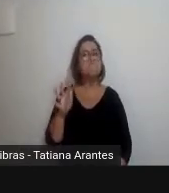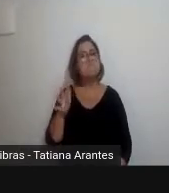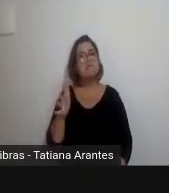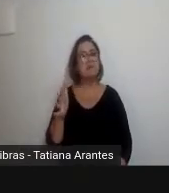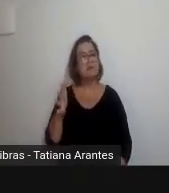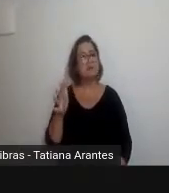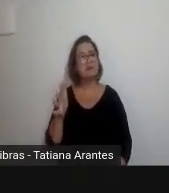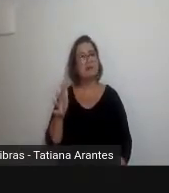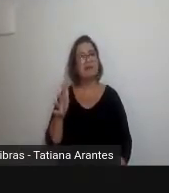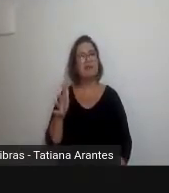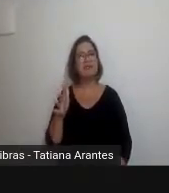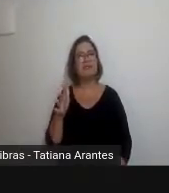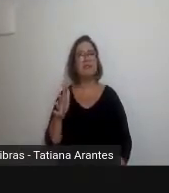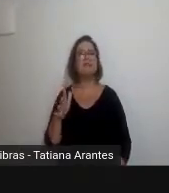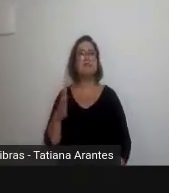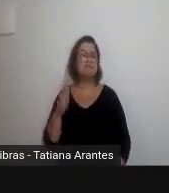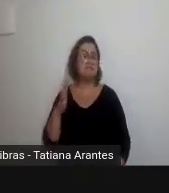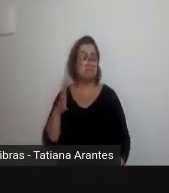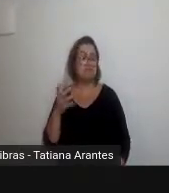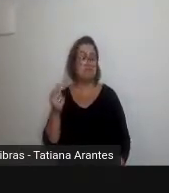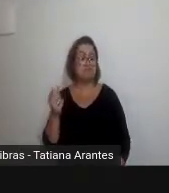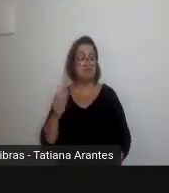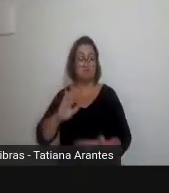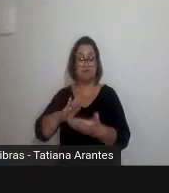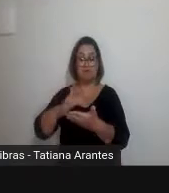de estaturas e